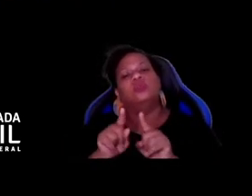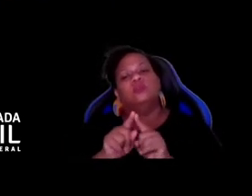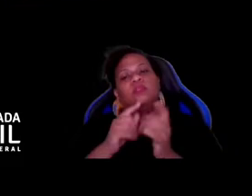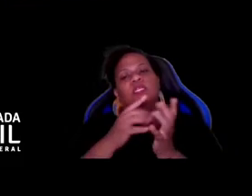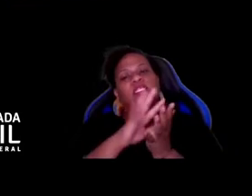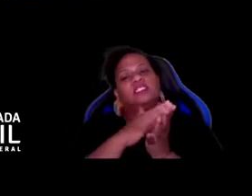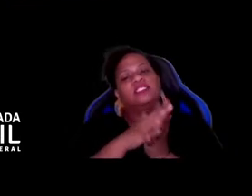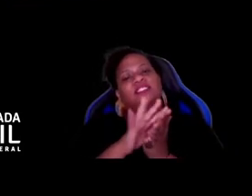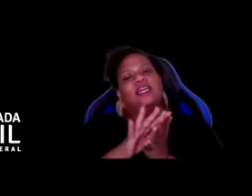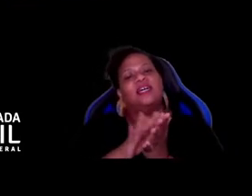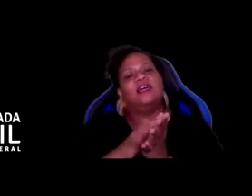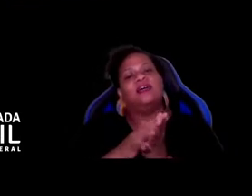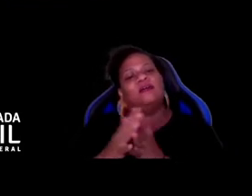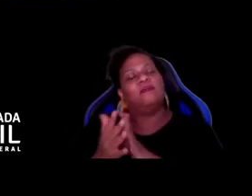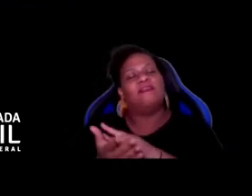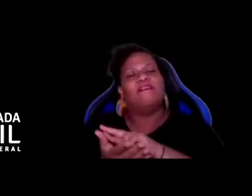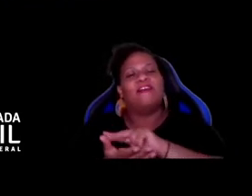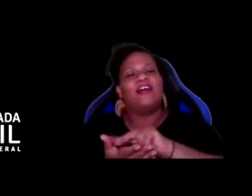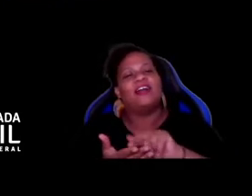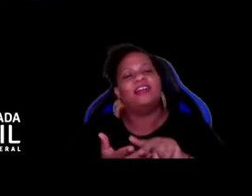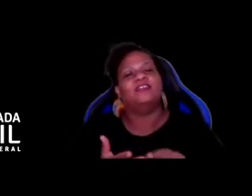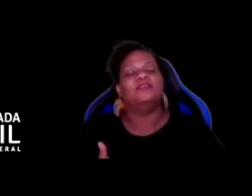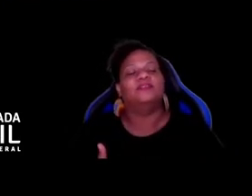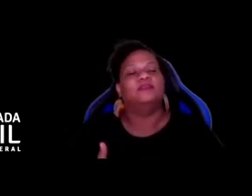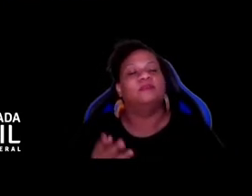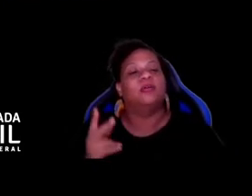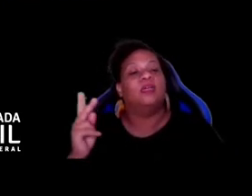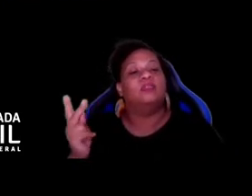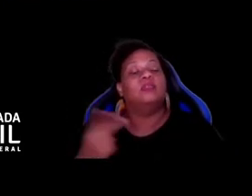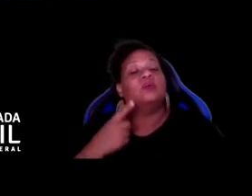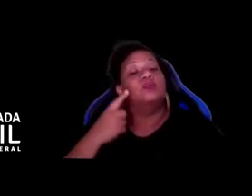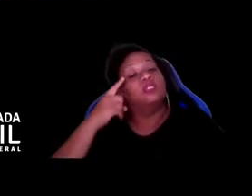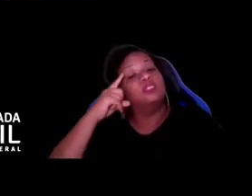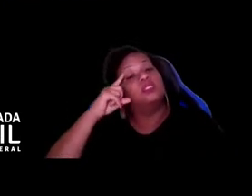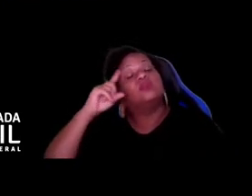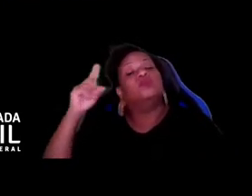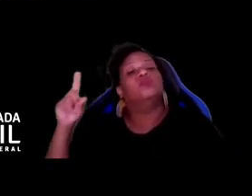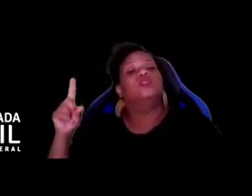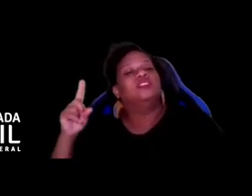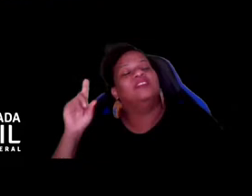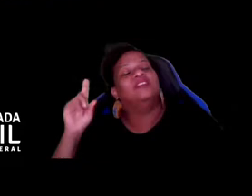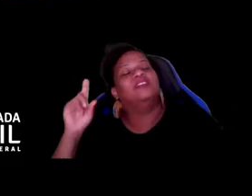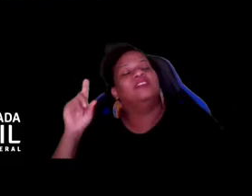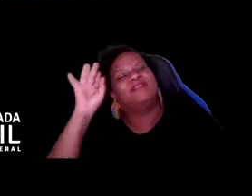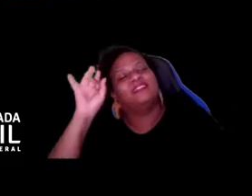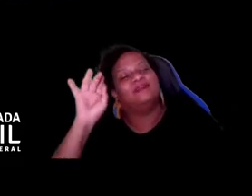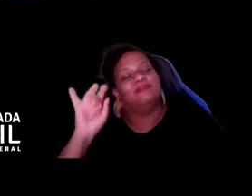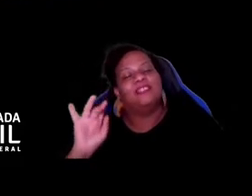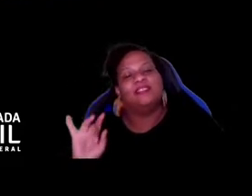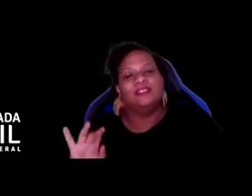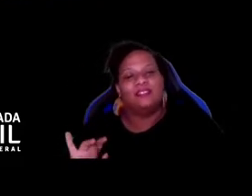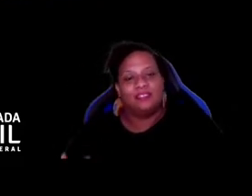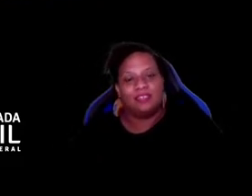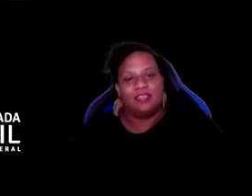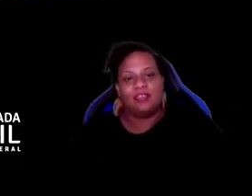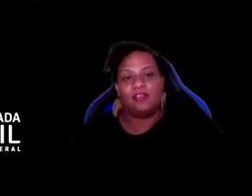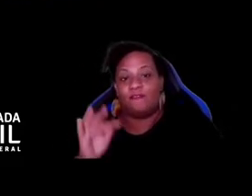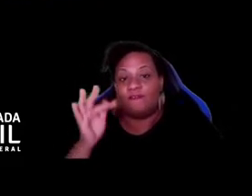de caboclo, enfim. Mas teve um momento que foi muito especial, que foi na